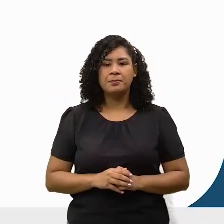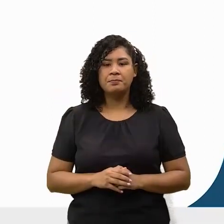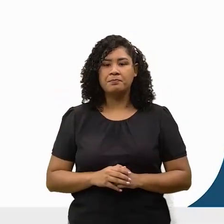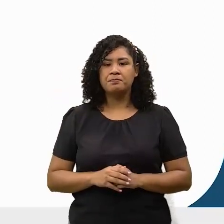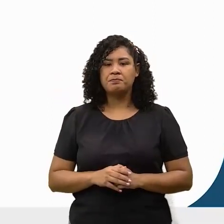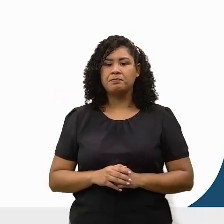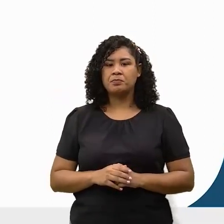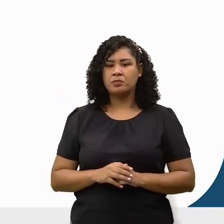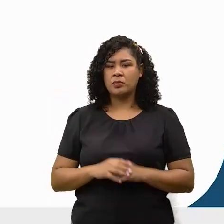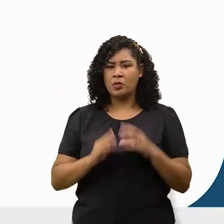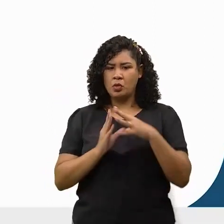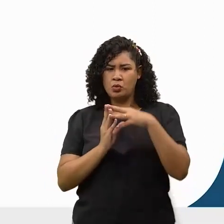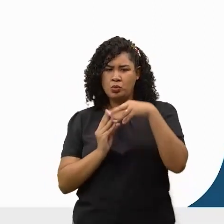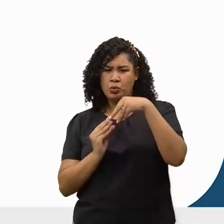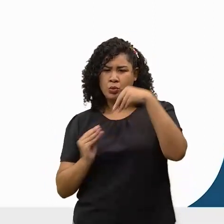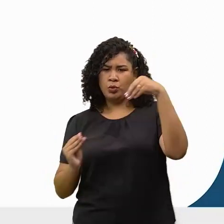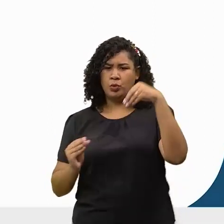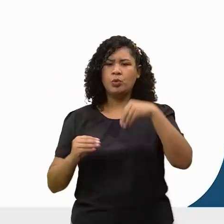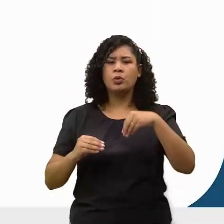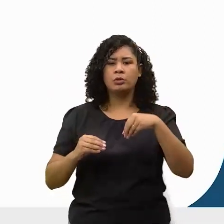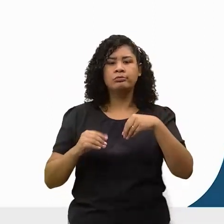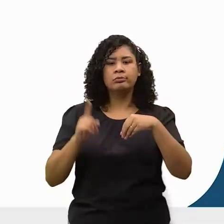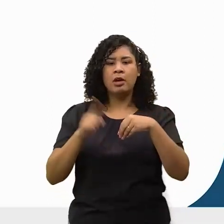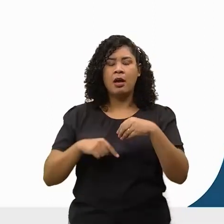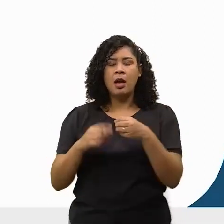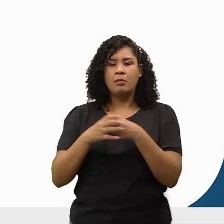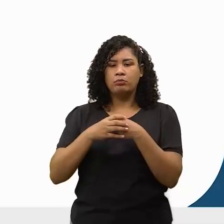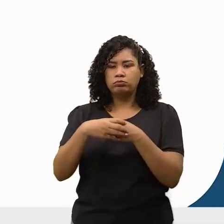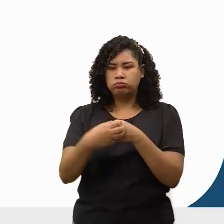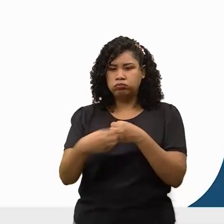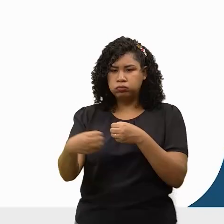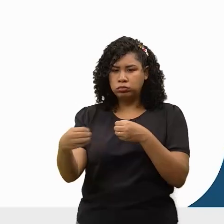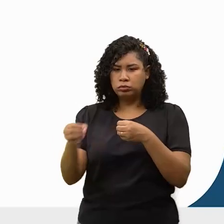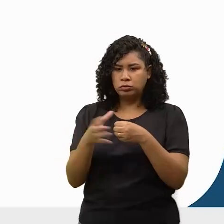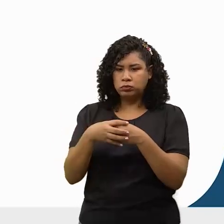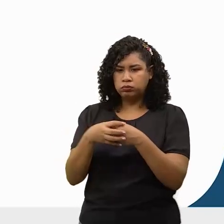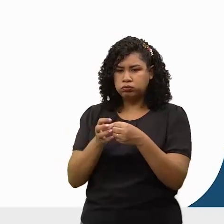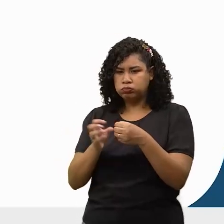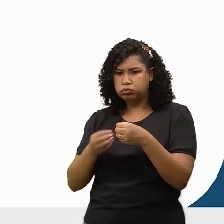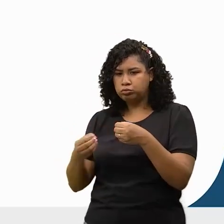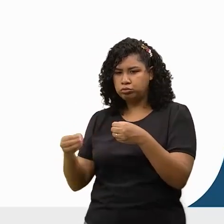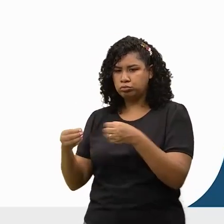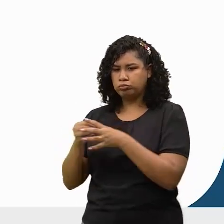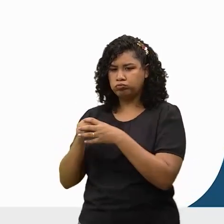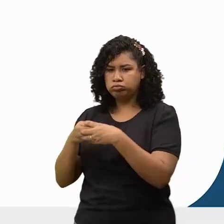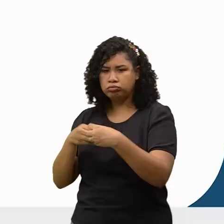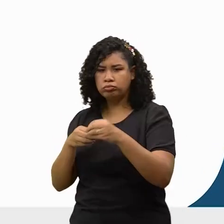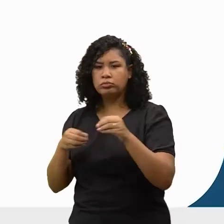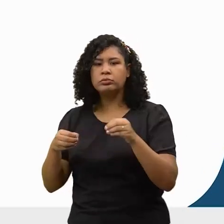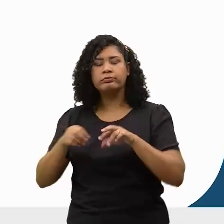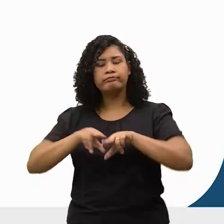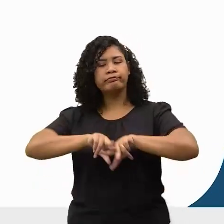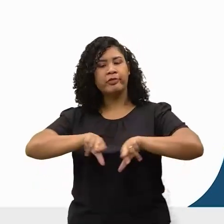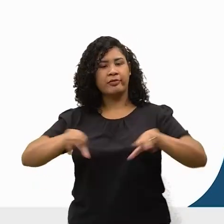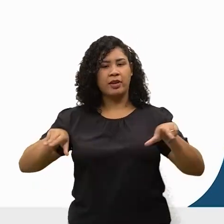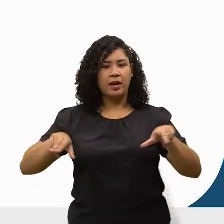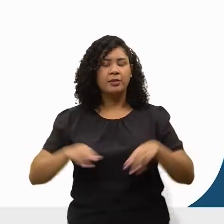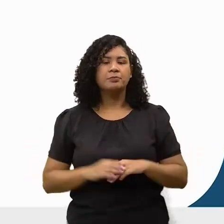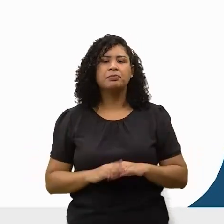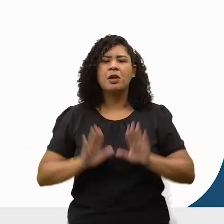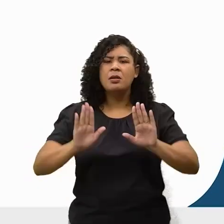para divisão celular e assim sucessivamente. Vejam comigo nessas alternativas, ó, analisando